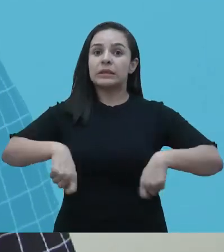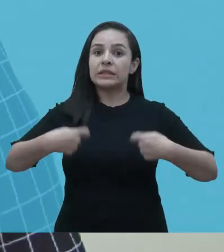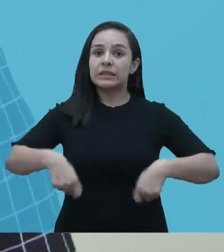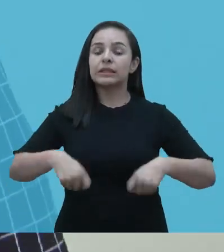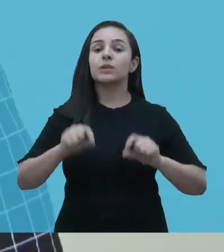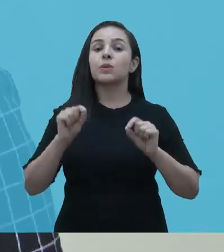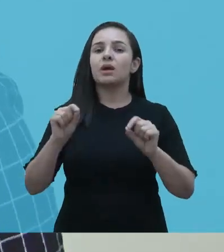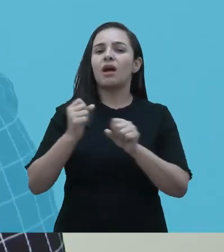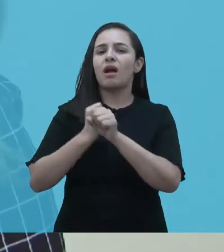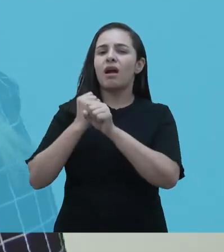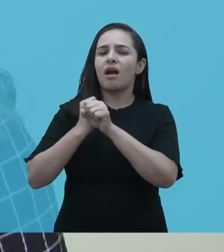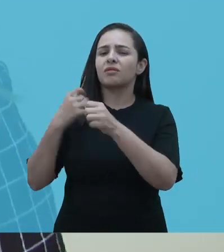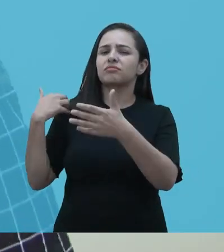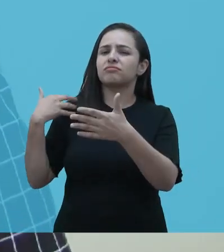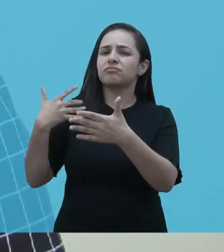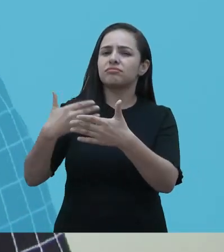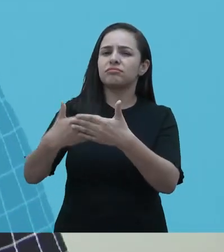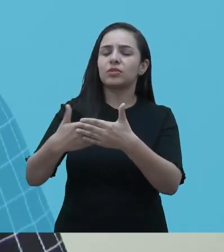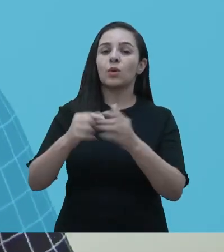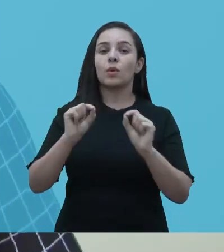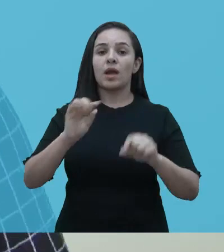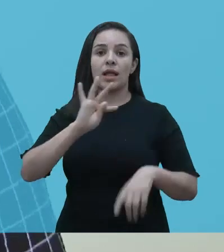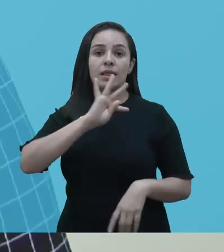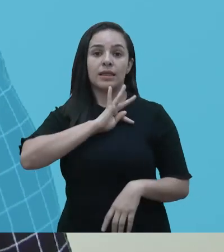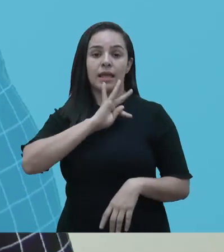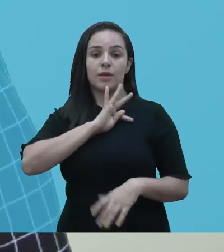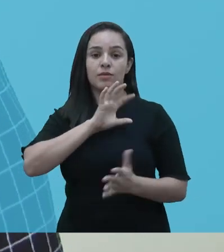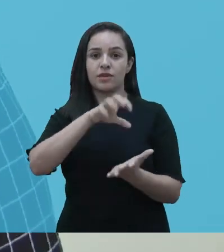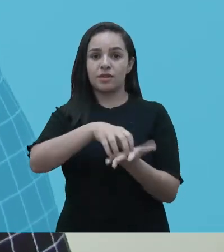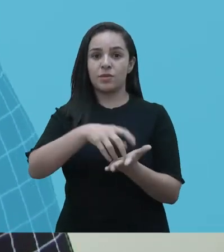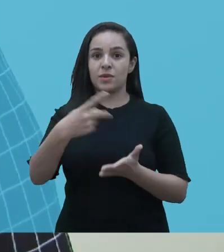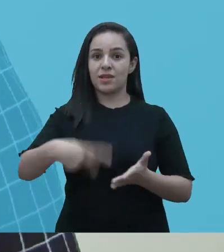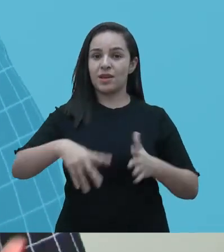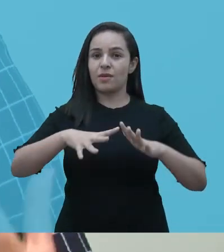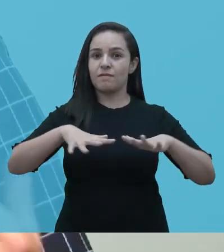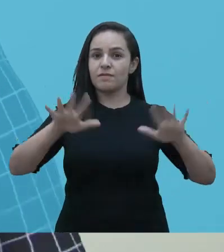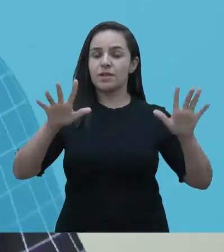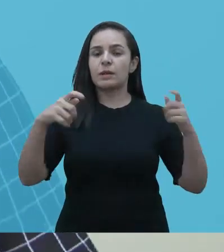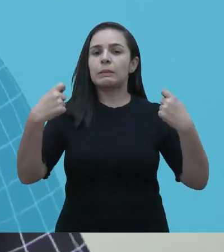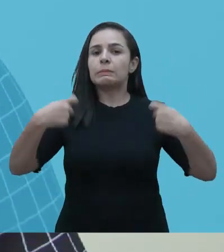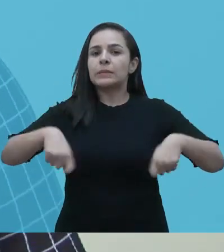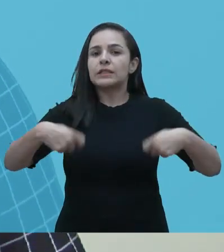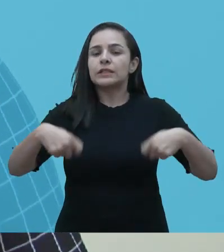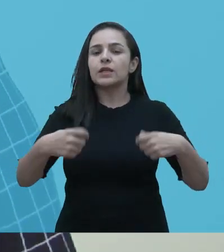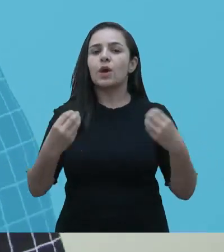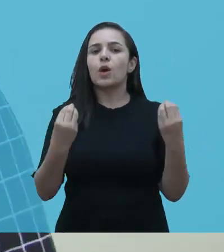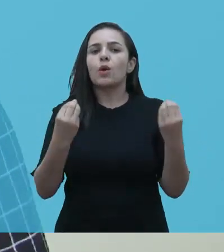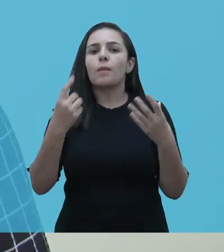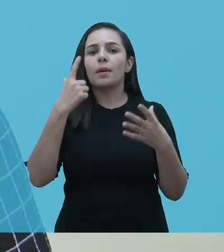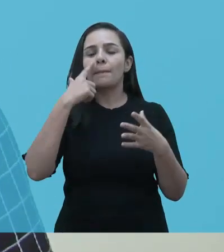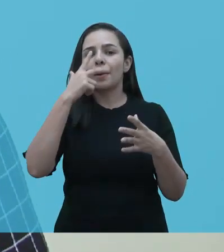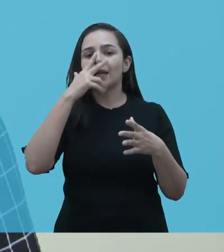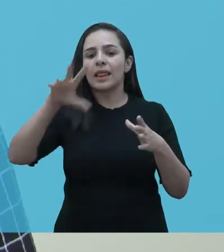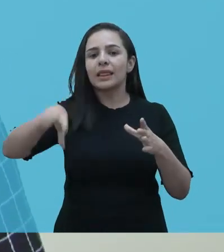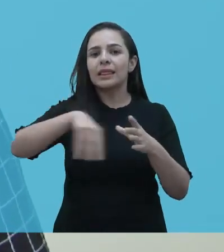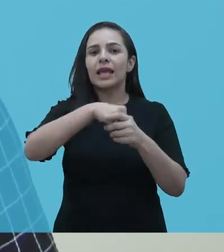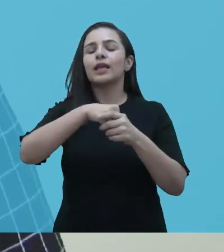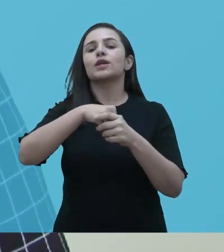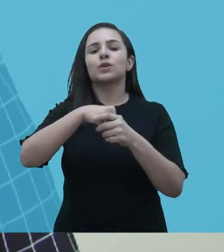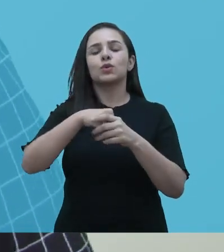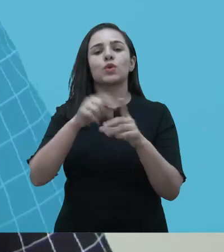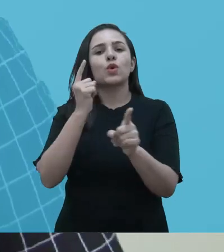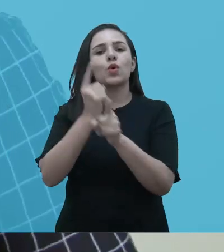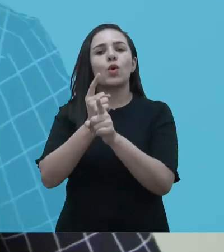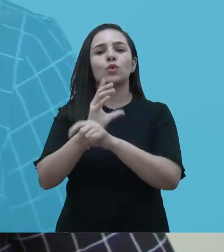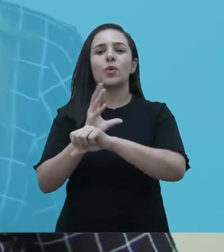ao longo dos anos do técnico administrativo é sem enxergar dentro dos encontros universitários